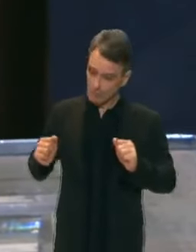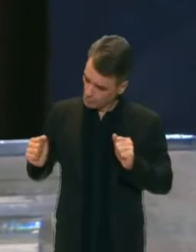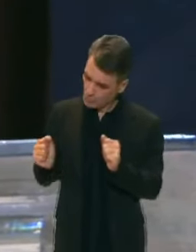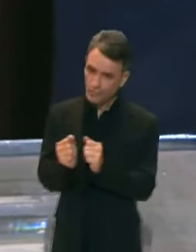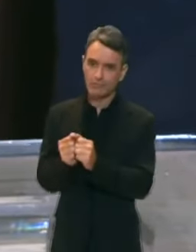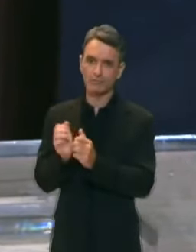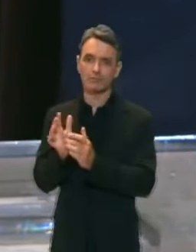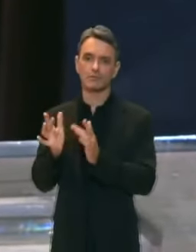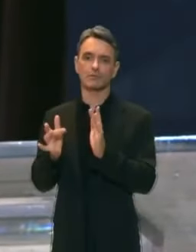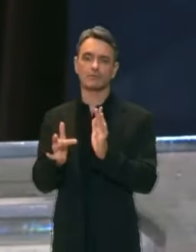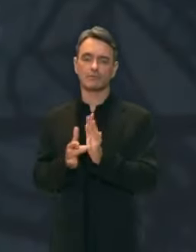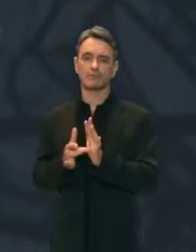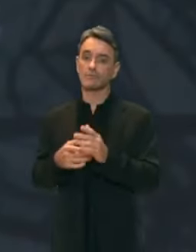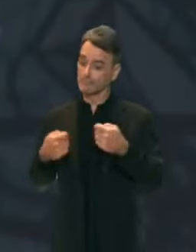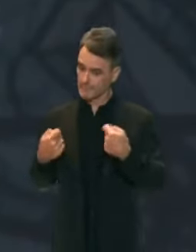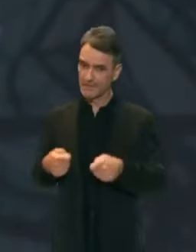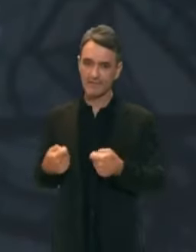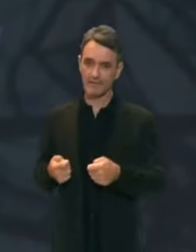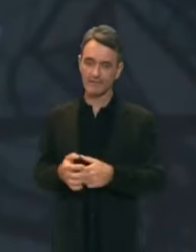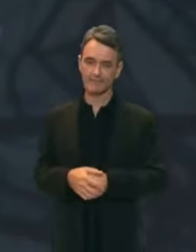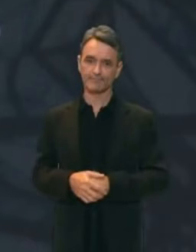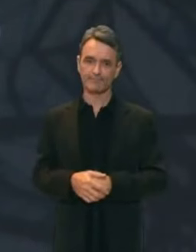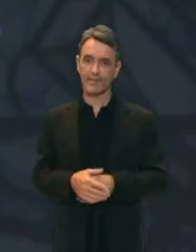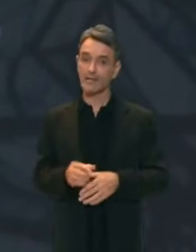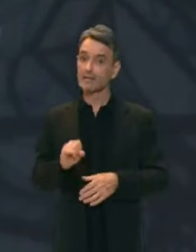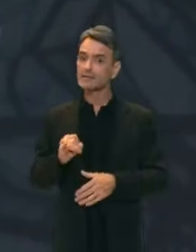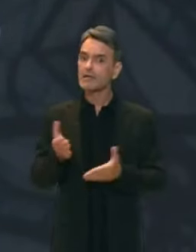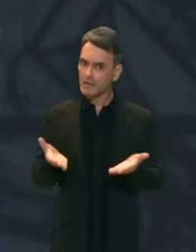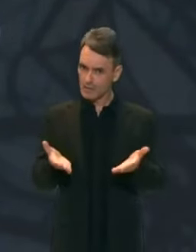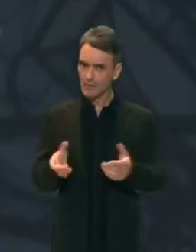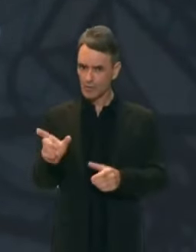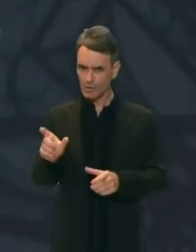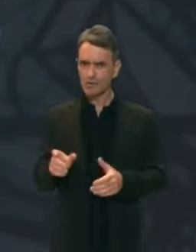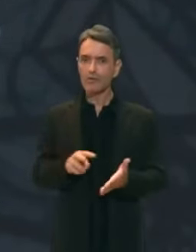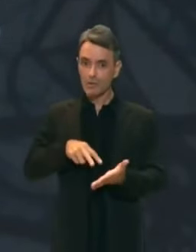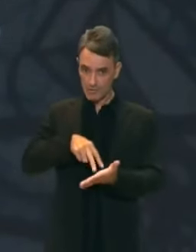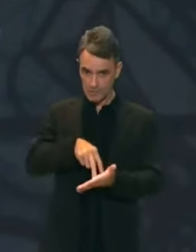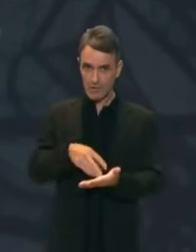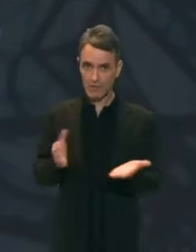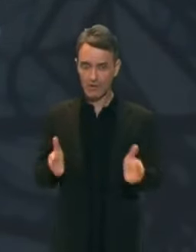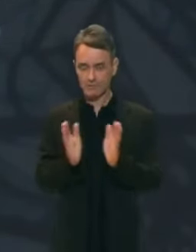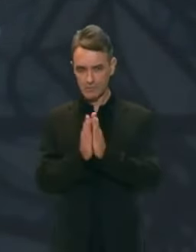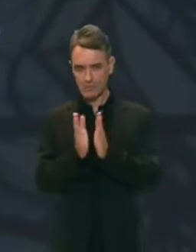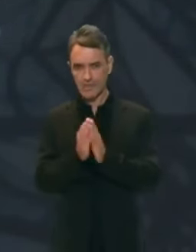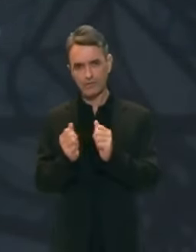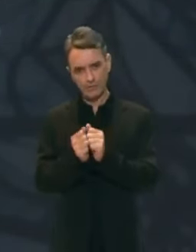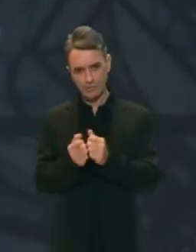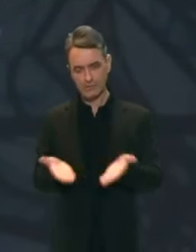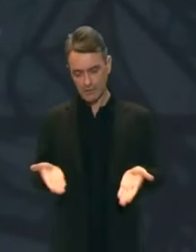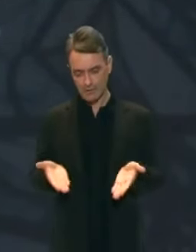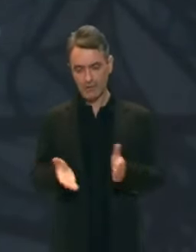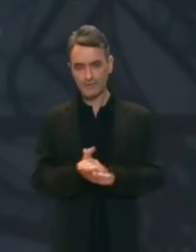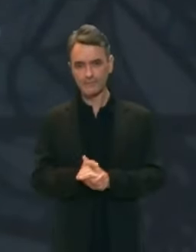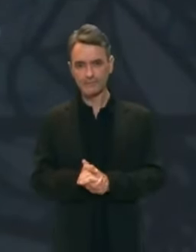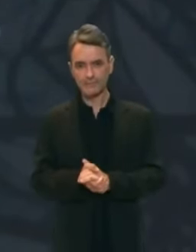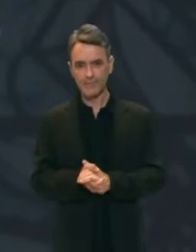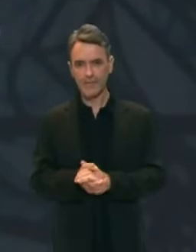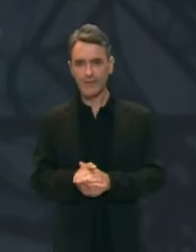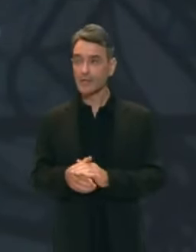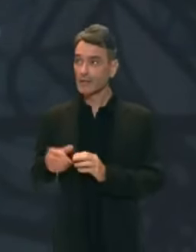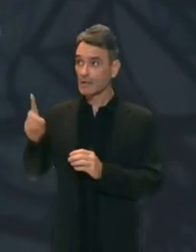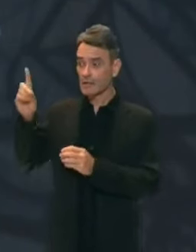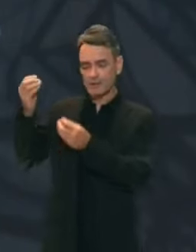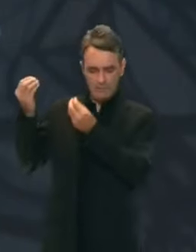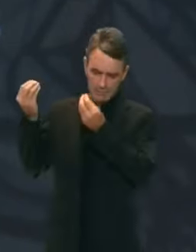Por isso, se você é essa pessoa, se coloca de pé e nós vamos orar juntos agora. Para que você seja